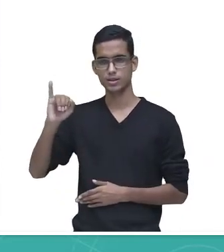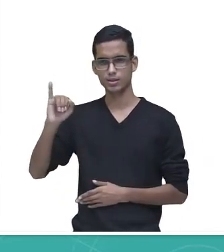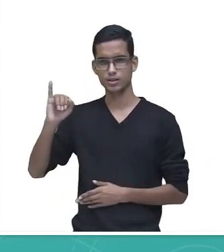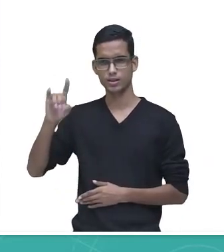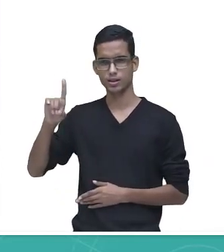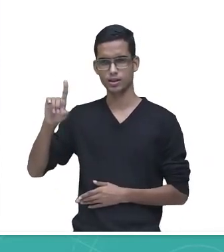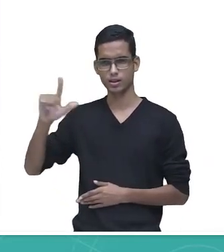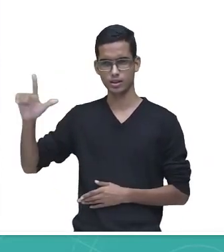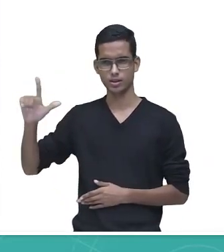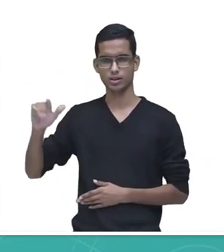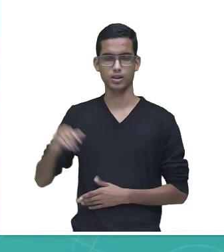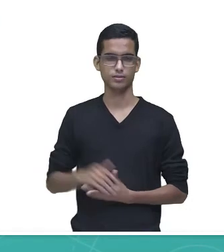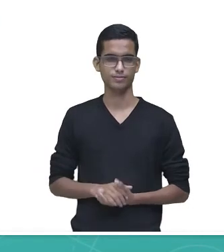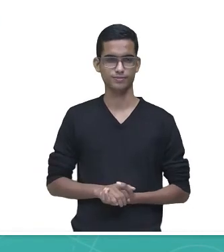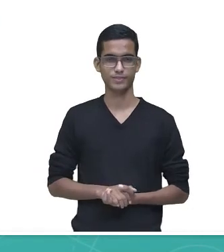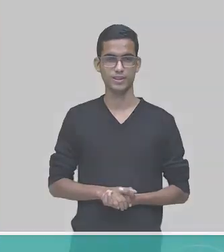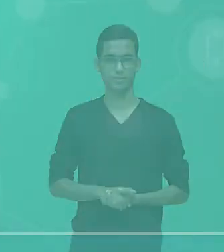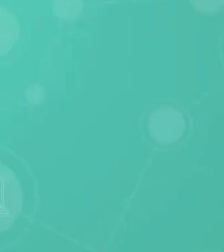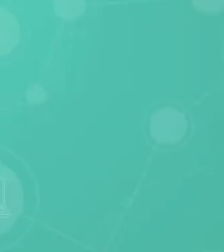interativa.